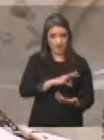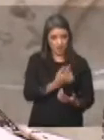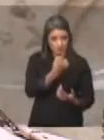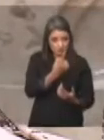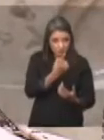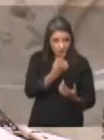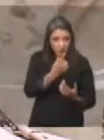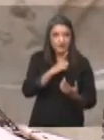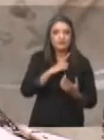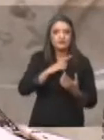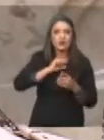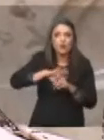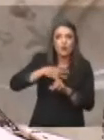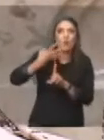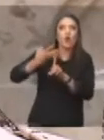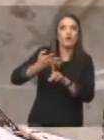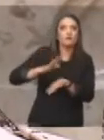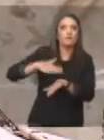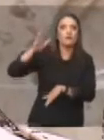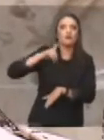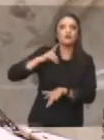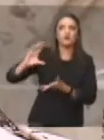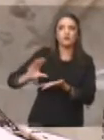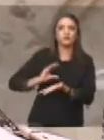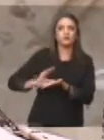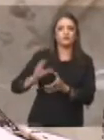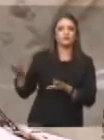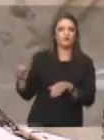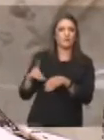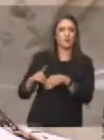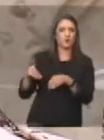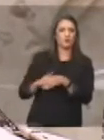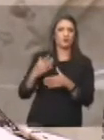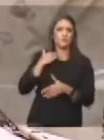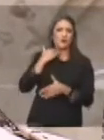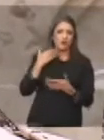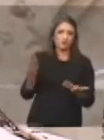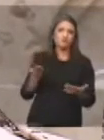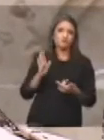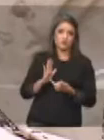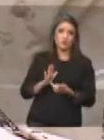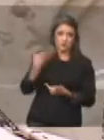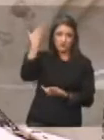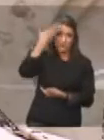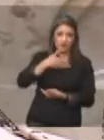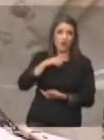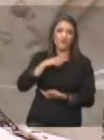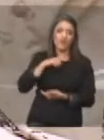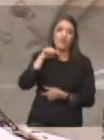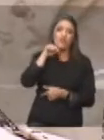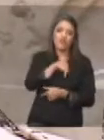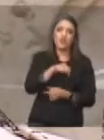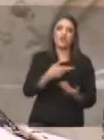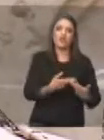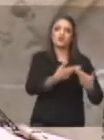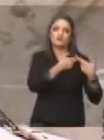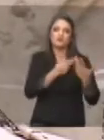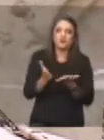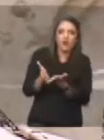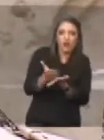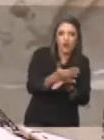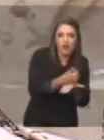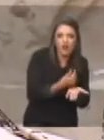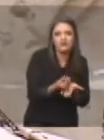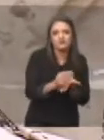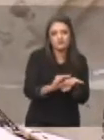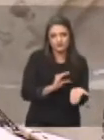remuneração, o que reforça a afirmação de que ele era o responsável pelo recolhimento de valores junto a outros servidores.